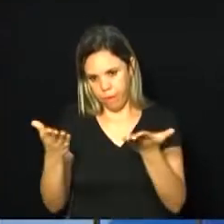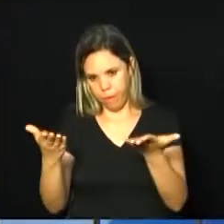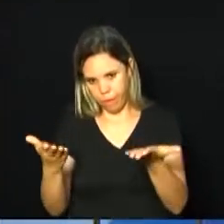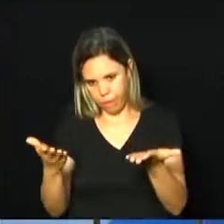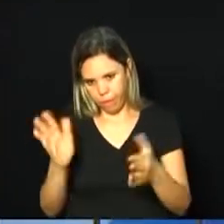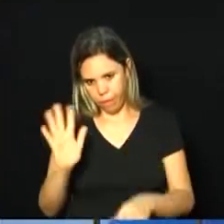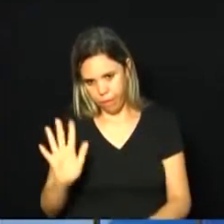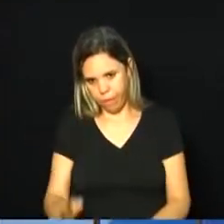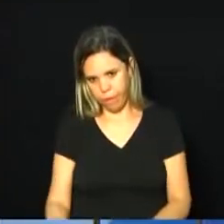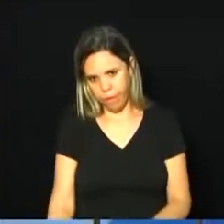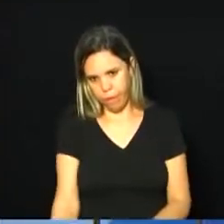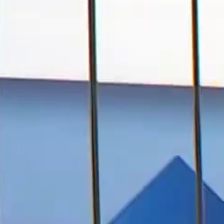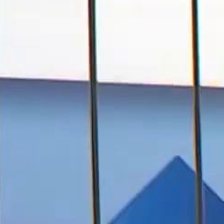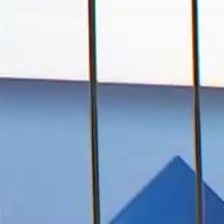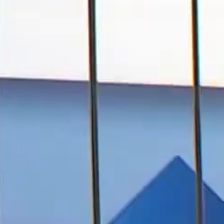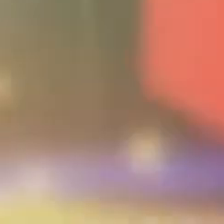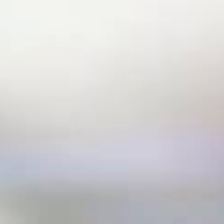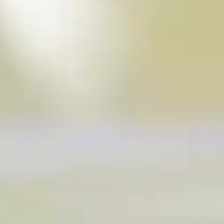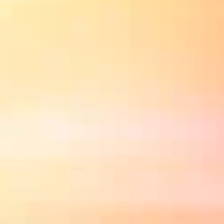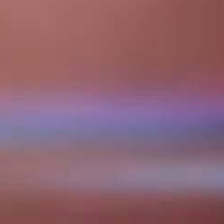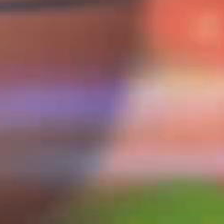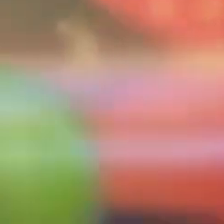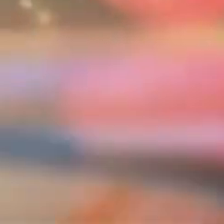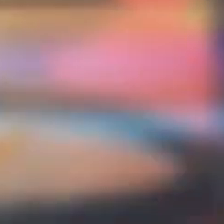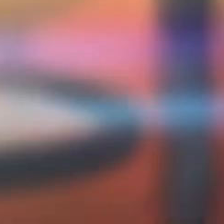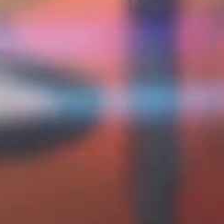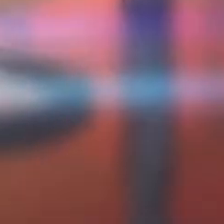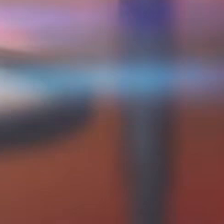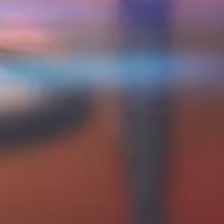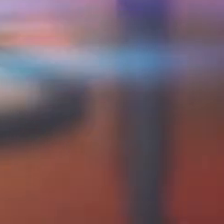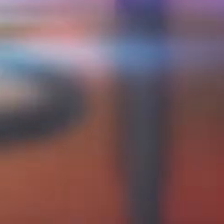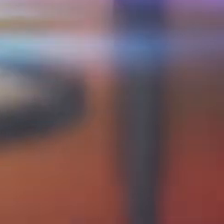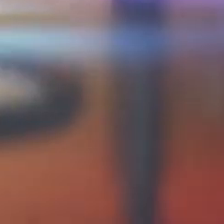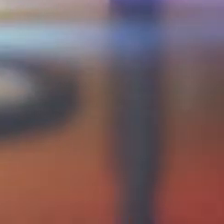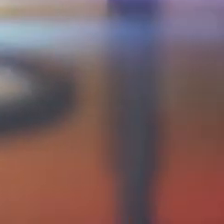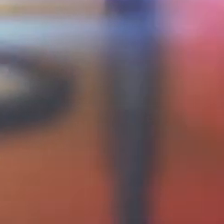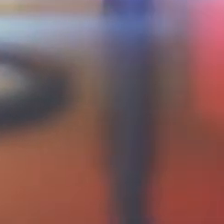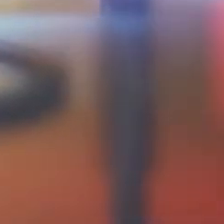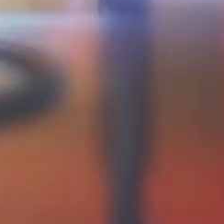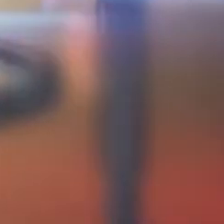para você até quarta E aí